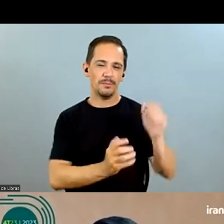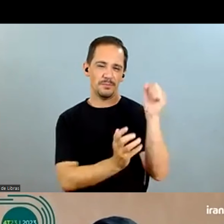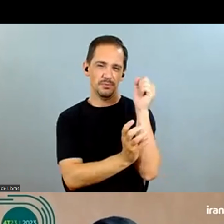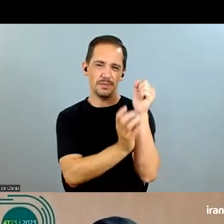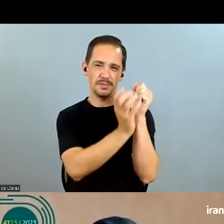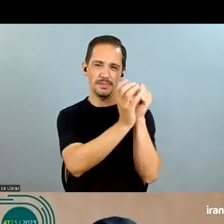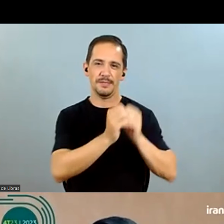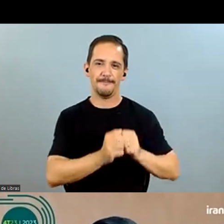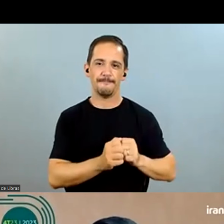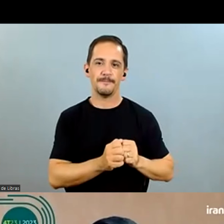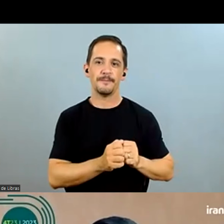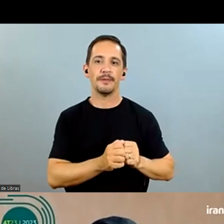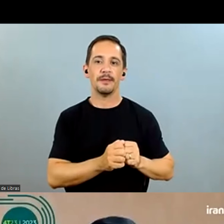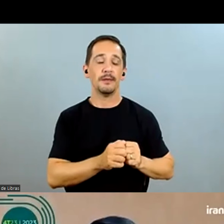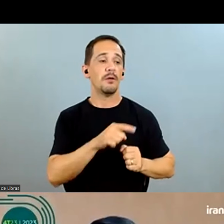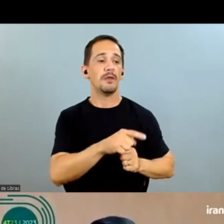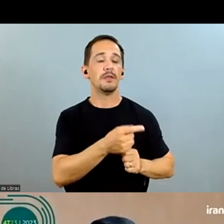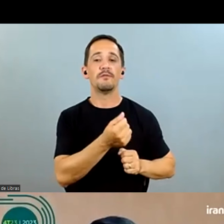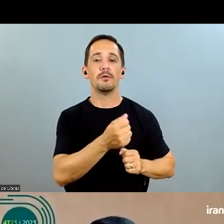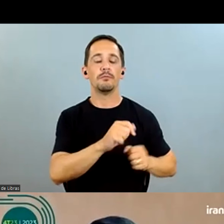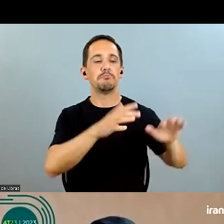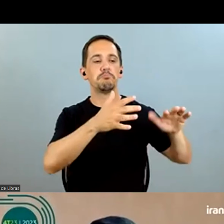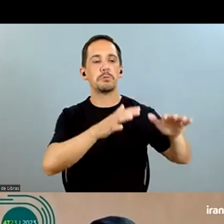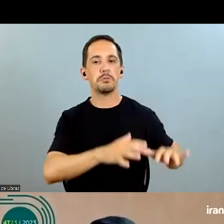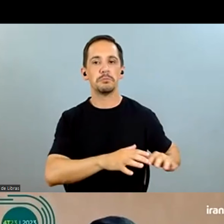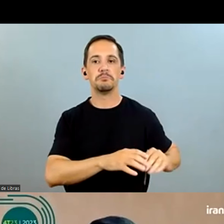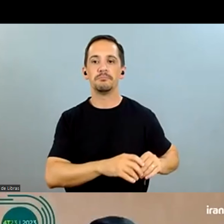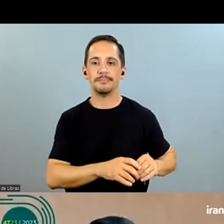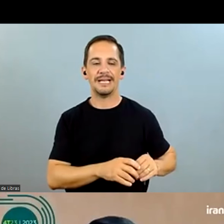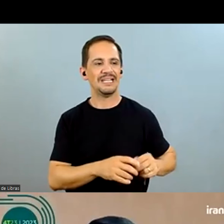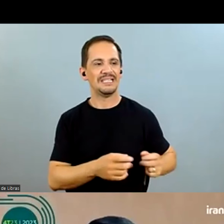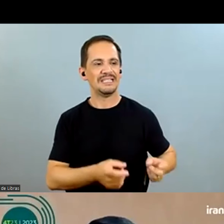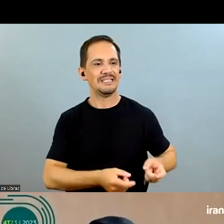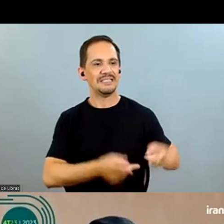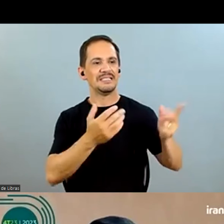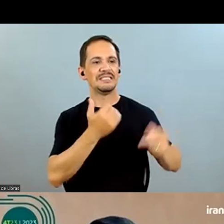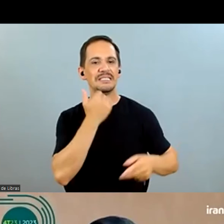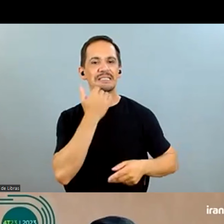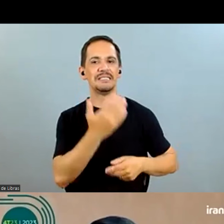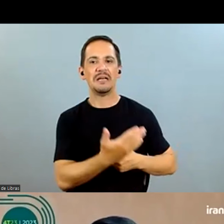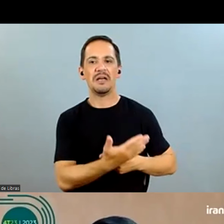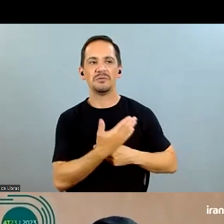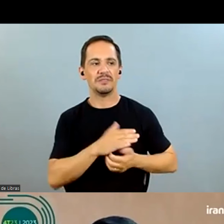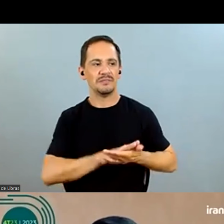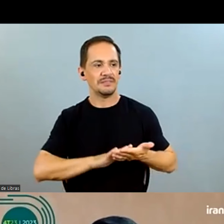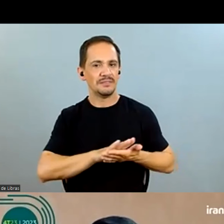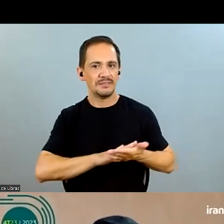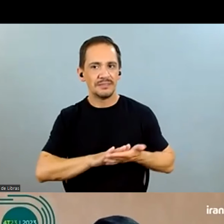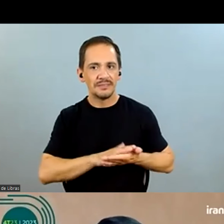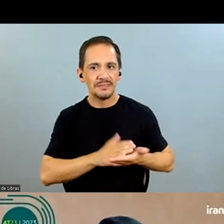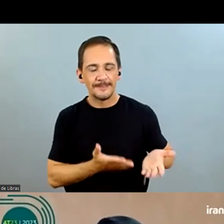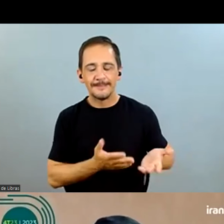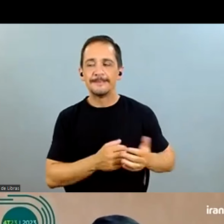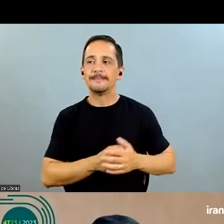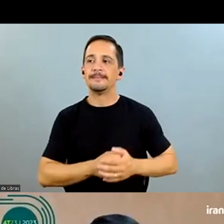acabaram não tendo valor econômico e quando a gente chegou à conclusão de que não teria condição alguma de nós eh realizar de alguma maneira